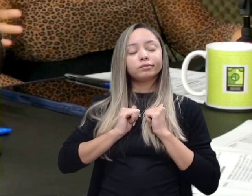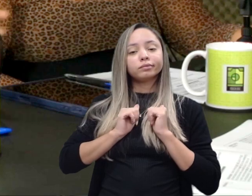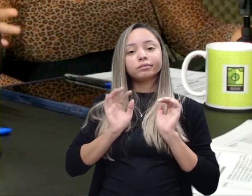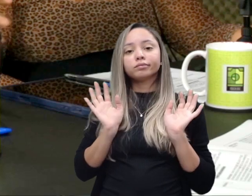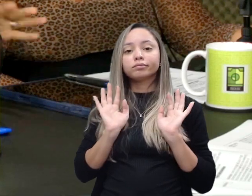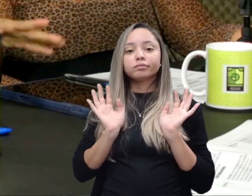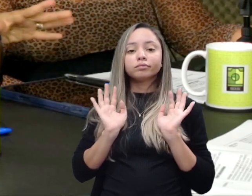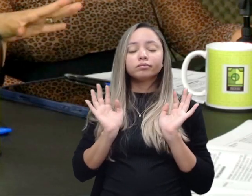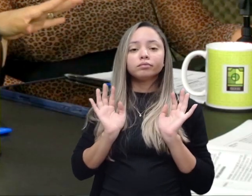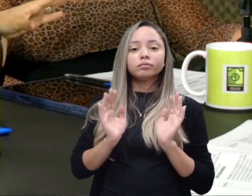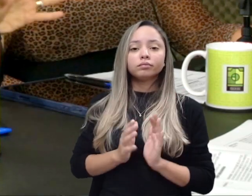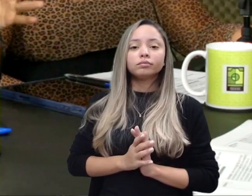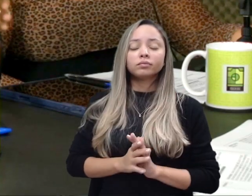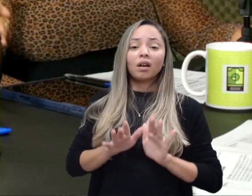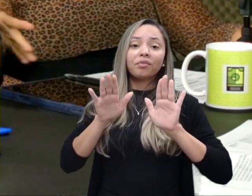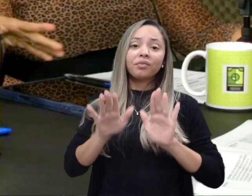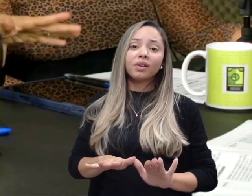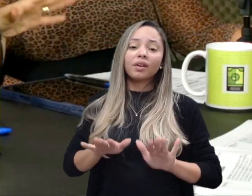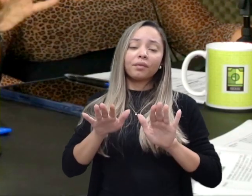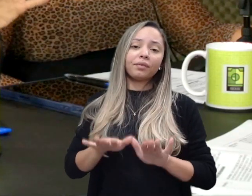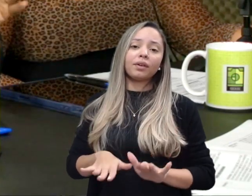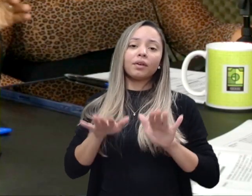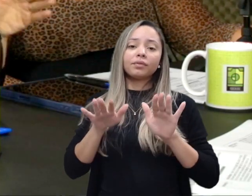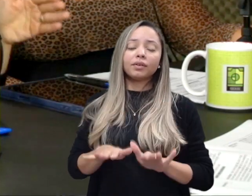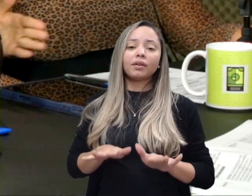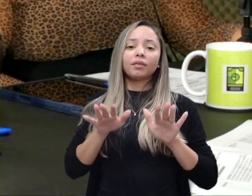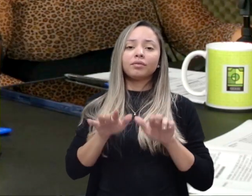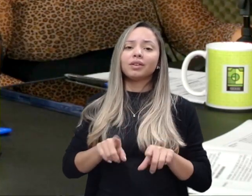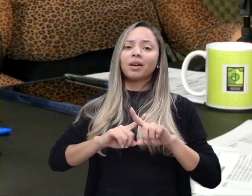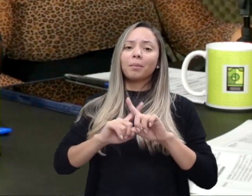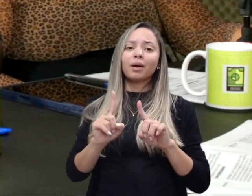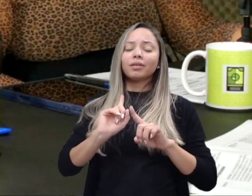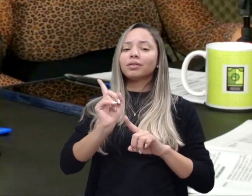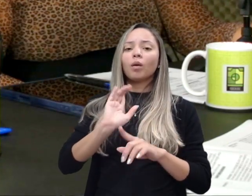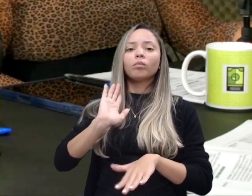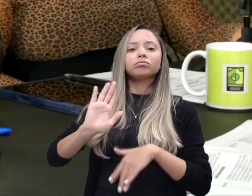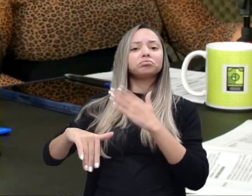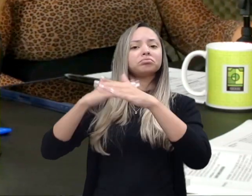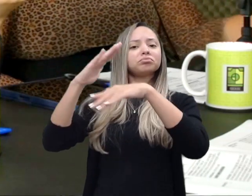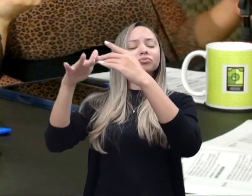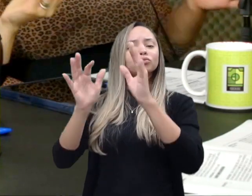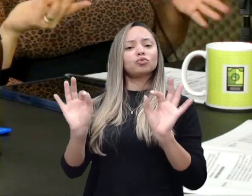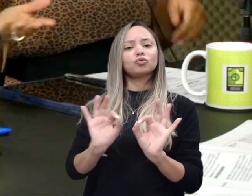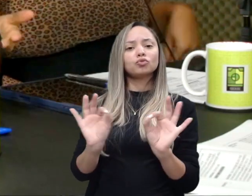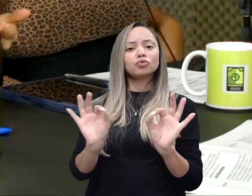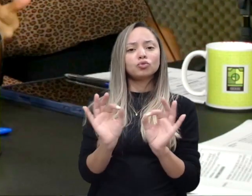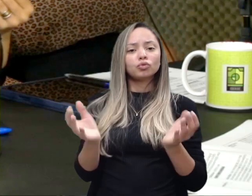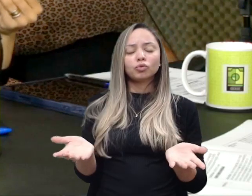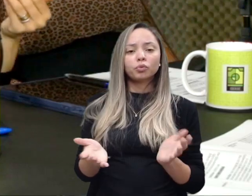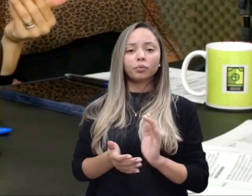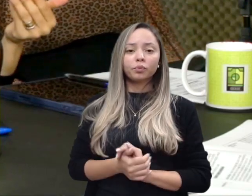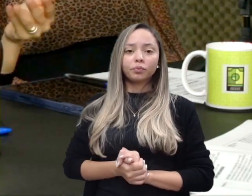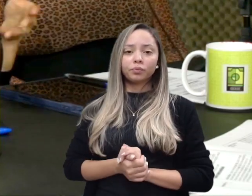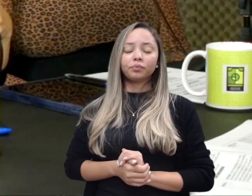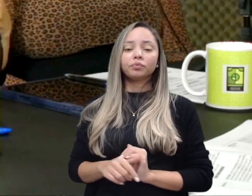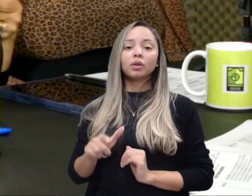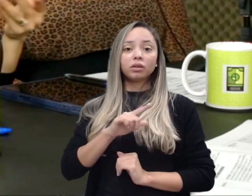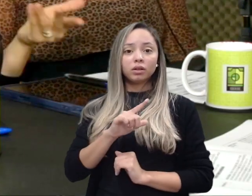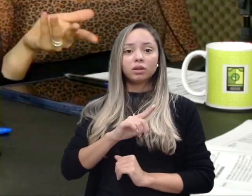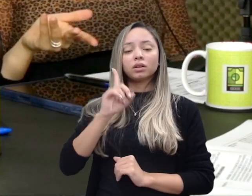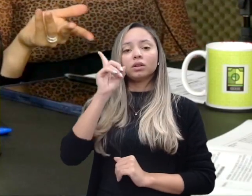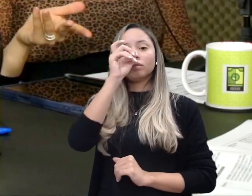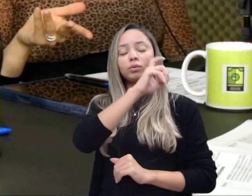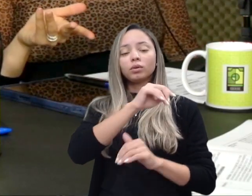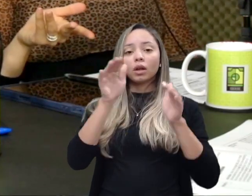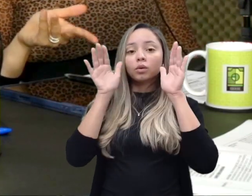alfabetização. E aí ia ficando ali, não avançava. Retenção, né? Isso, tinha essa retenção muito